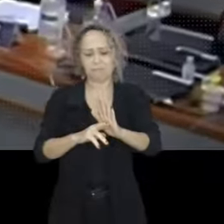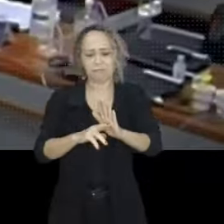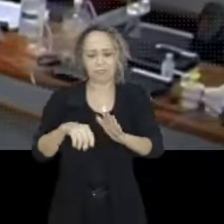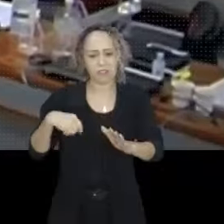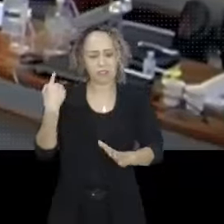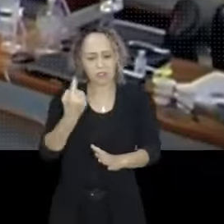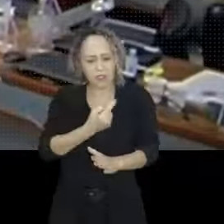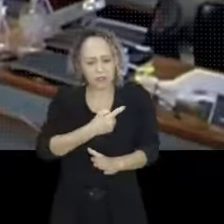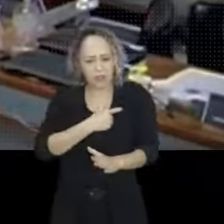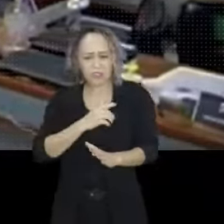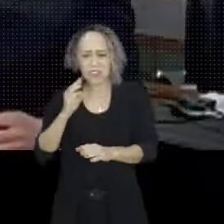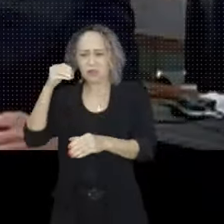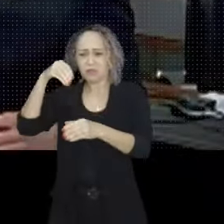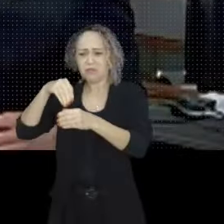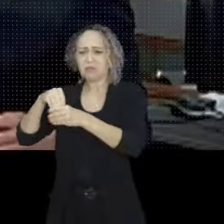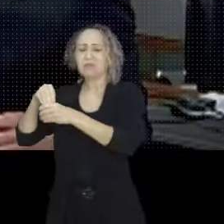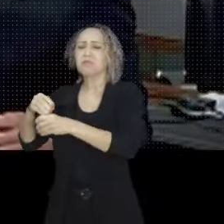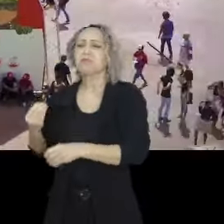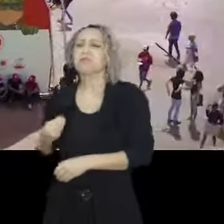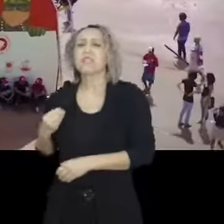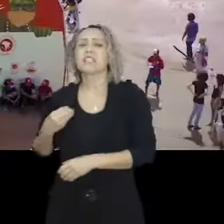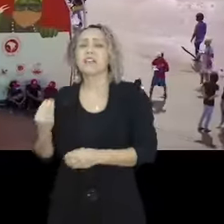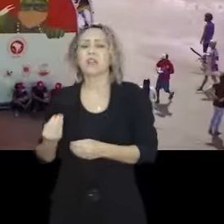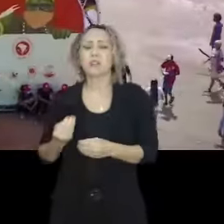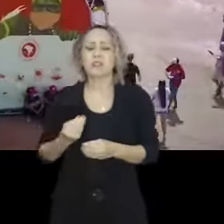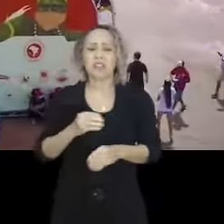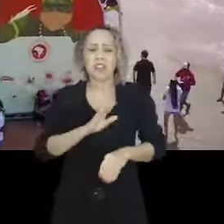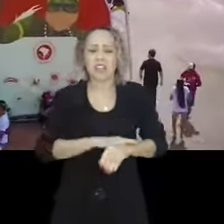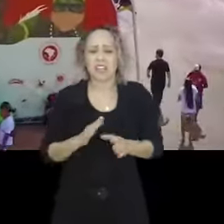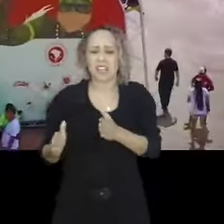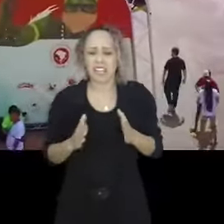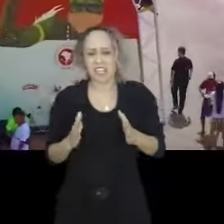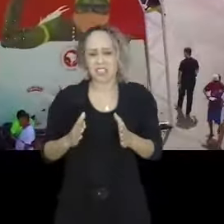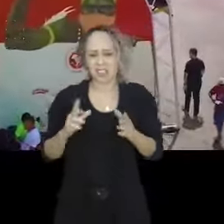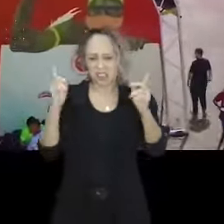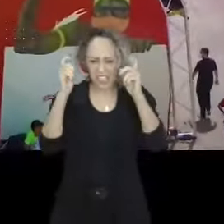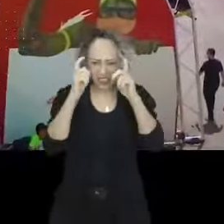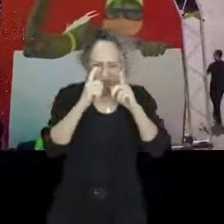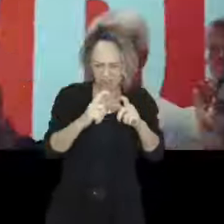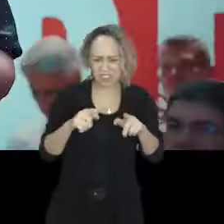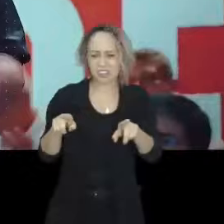Estamos presentes nos momentos de luto e nos momentos de luta,